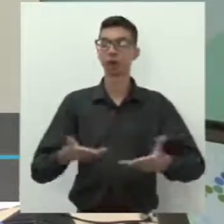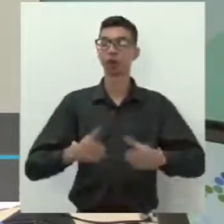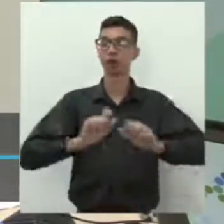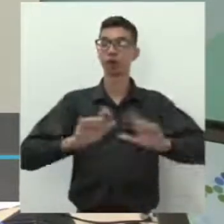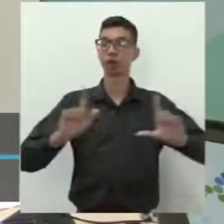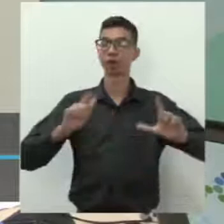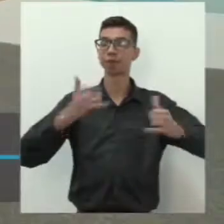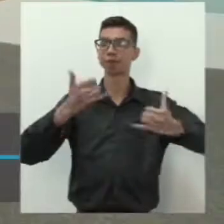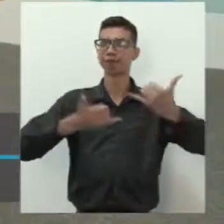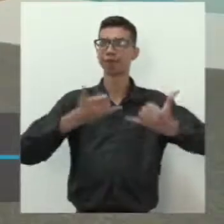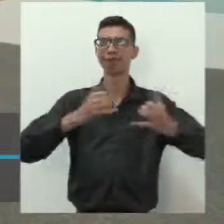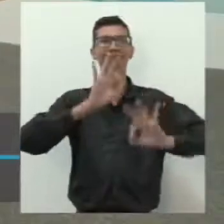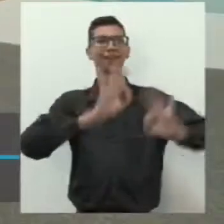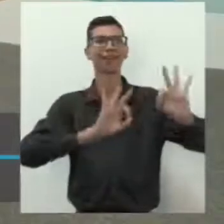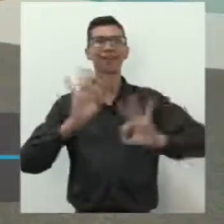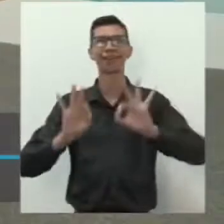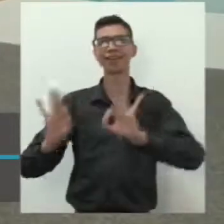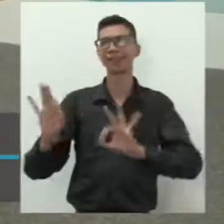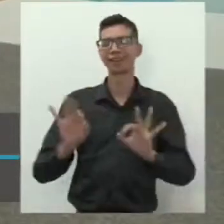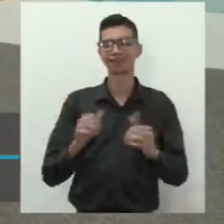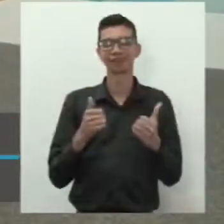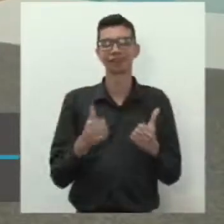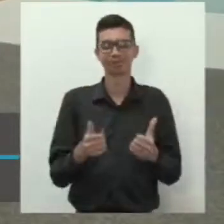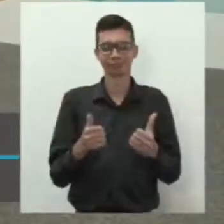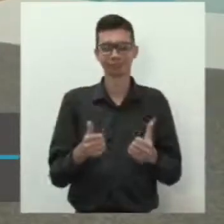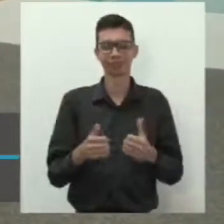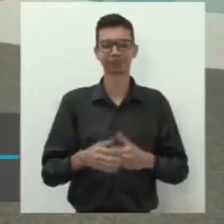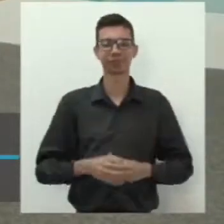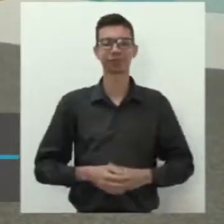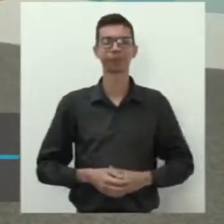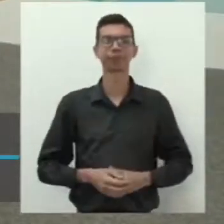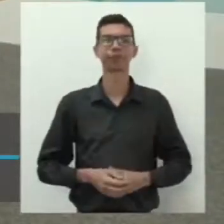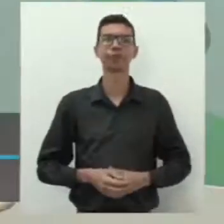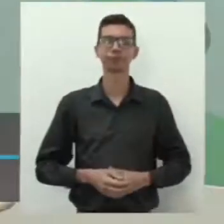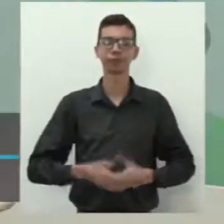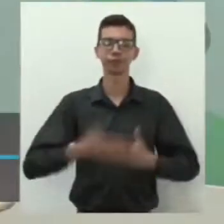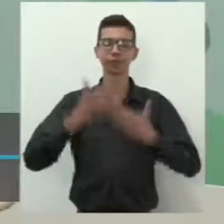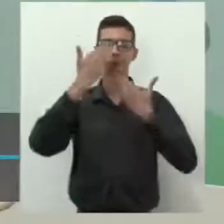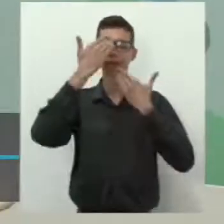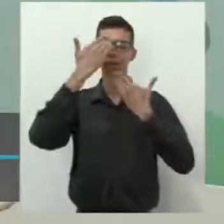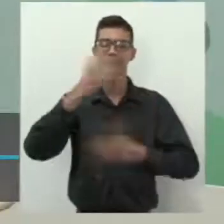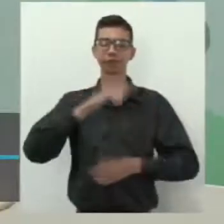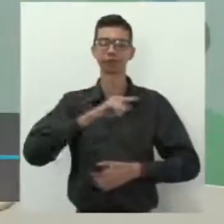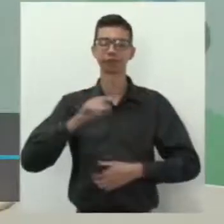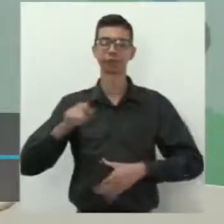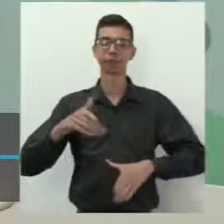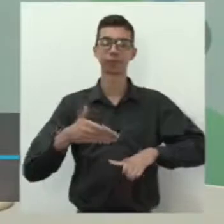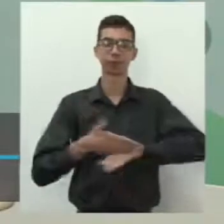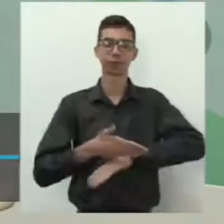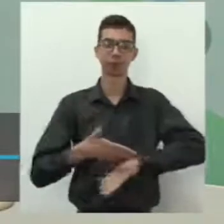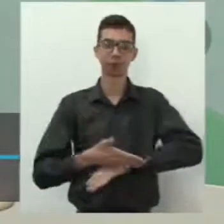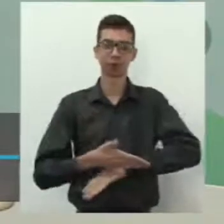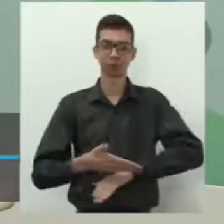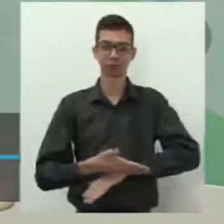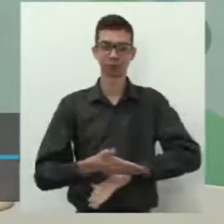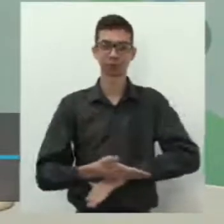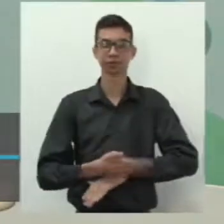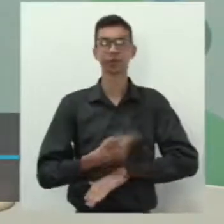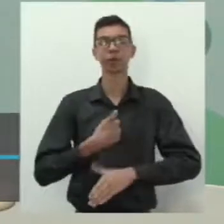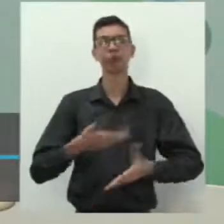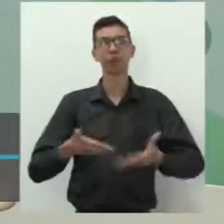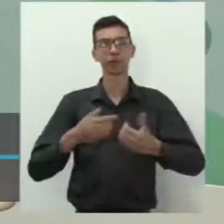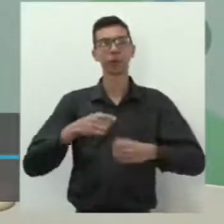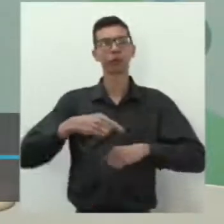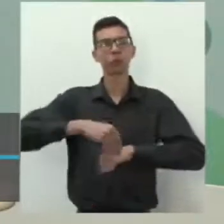ele, tá bom? Pessoal, eu agradeço a participação de vocês. Peço que, se vocês tiverem alguma sugestão